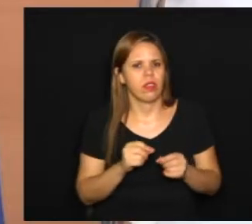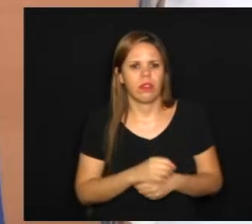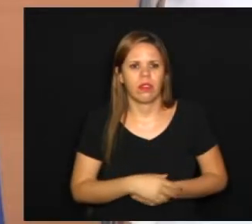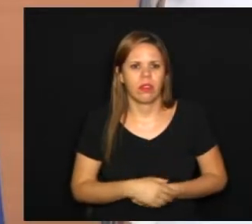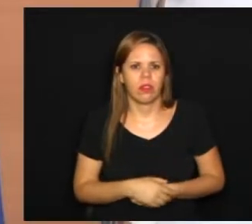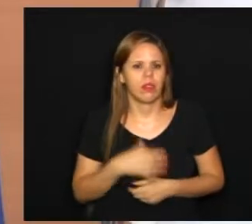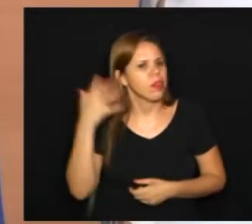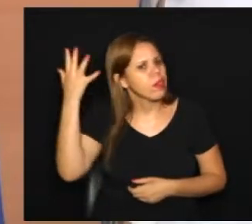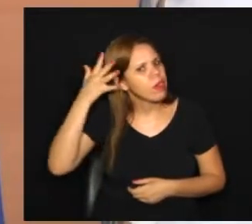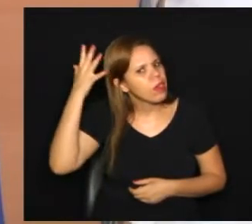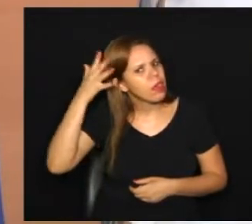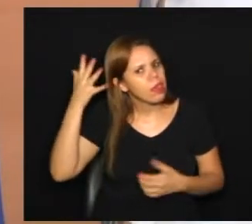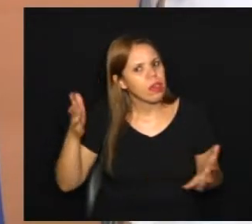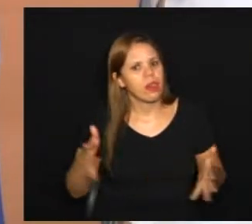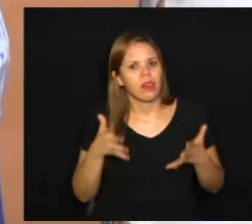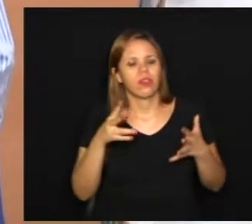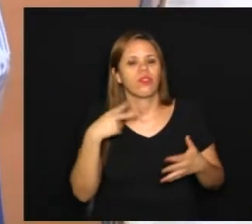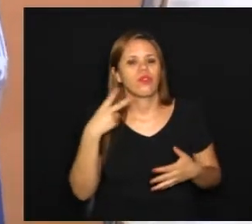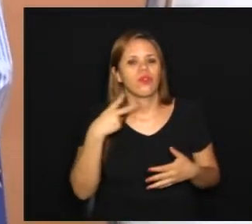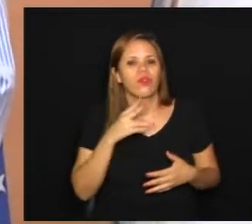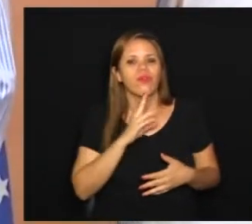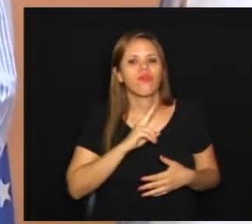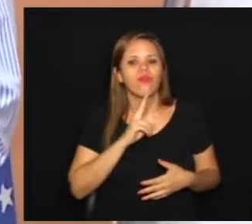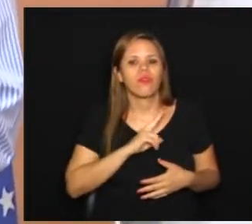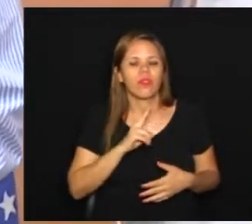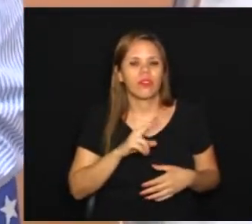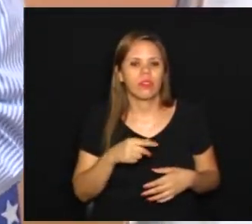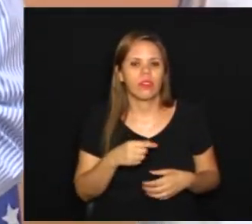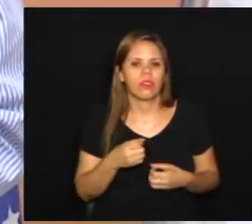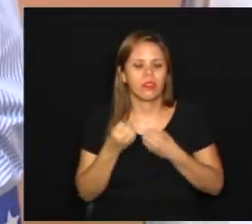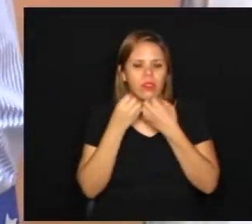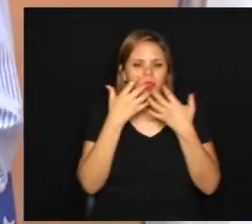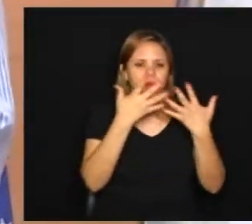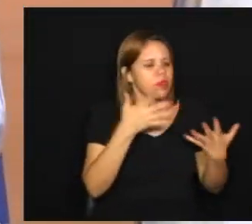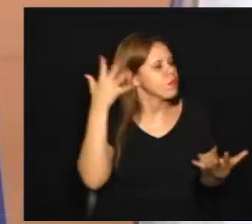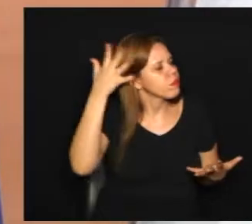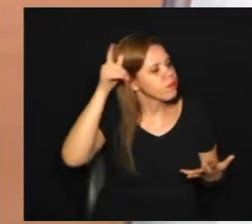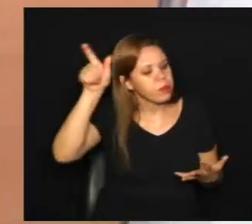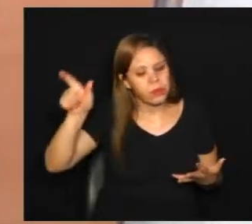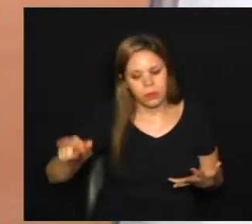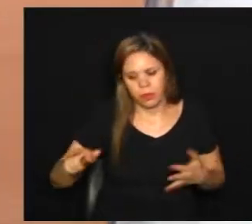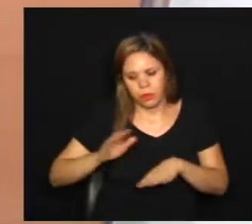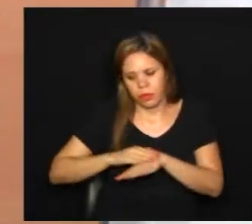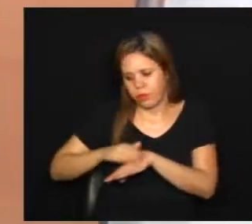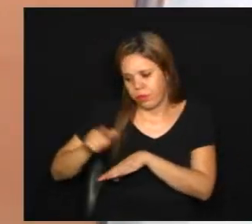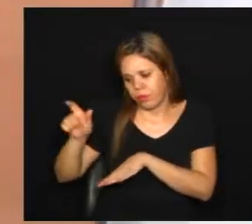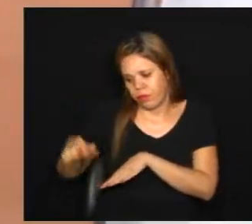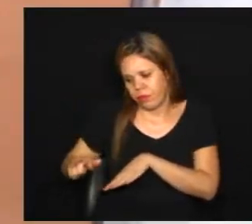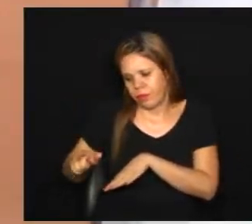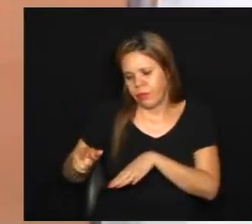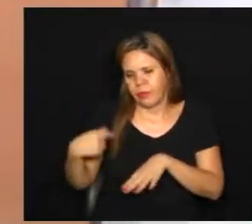A palestra inspirou o parlamentar. As palavras do Francisco são palavras que faz com que